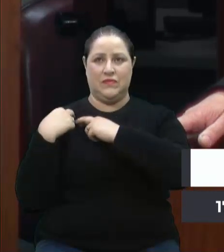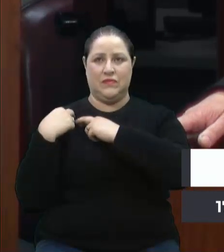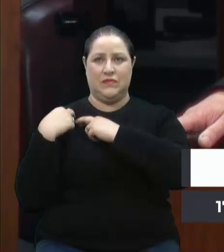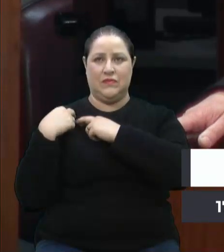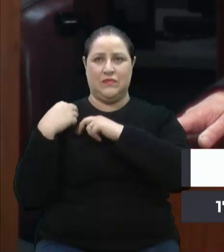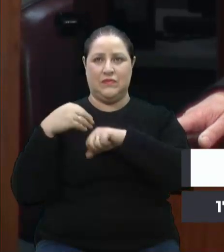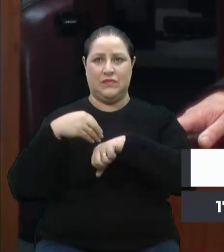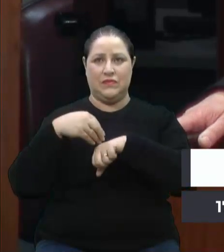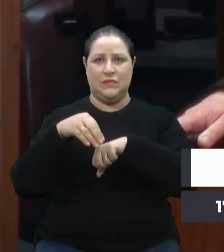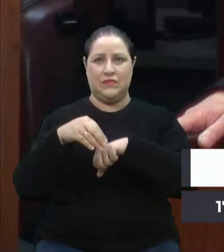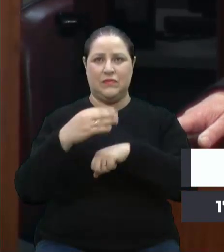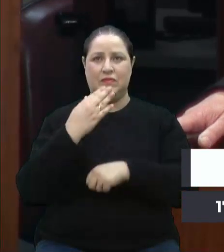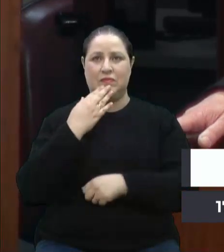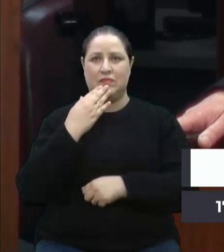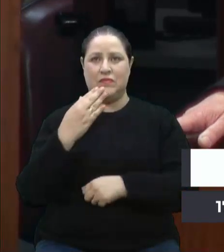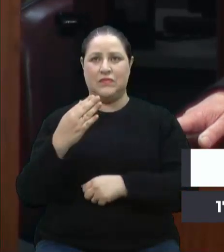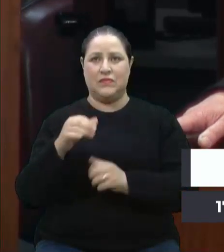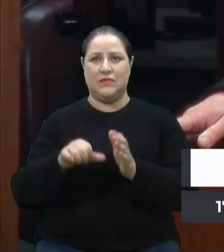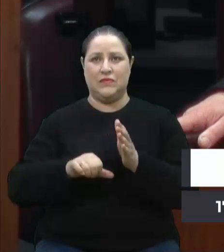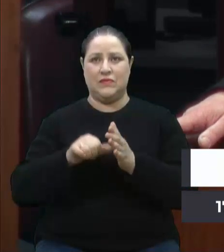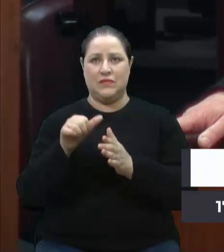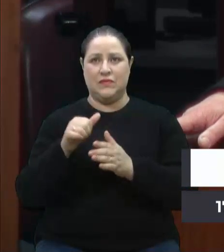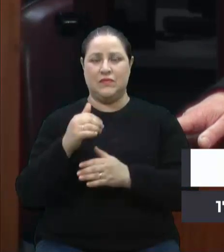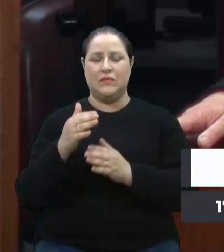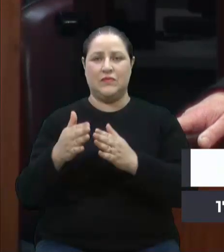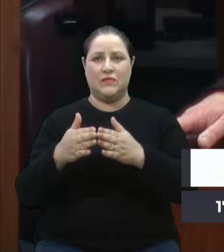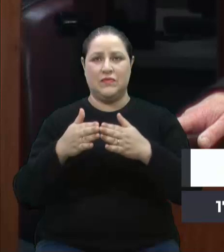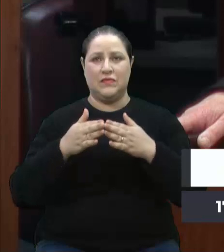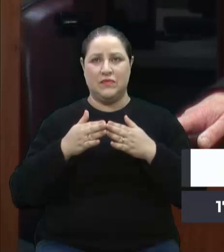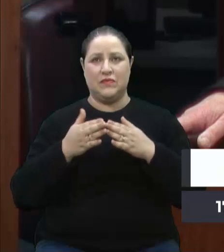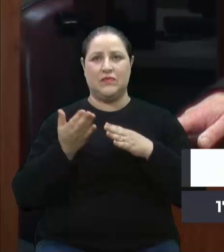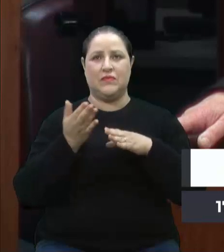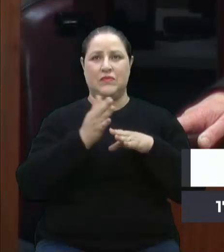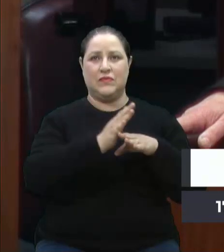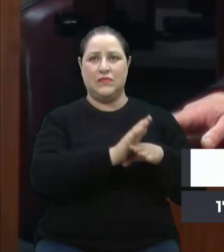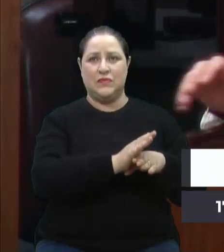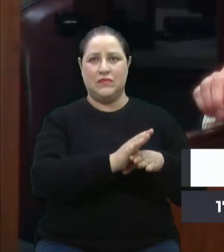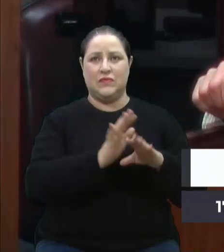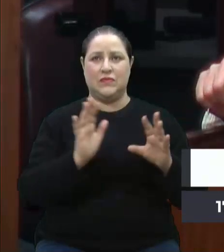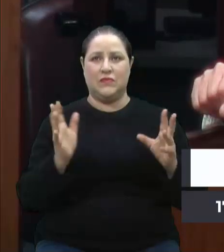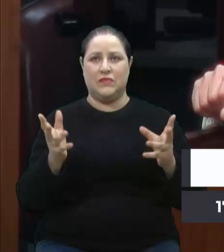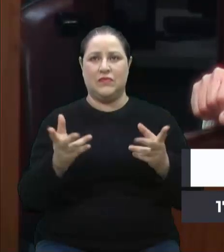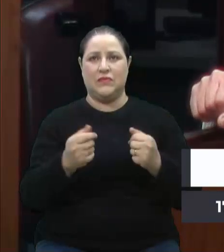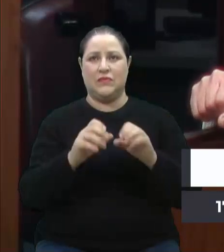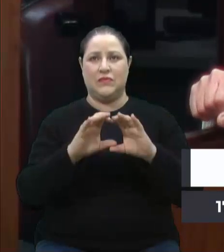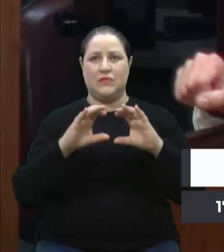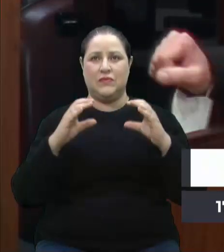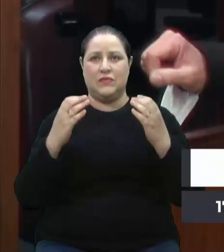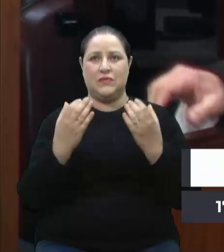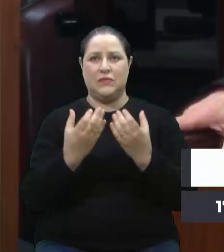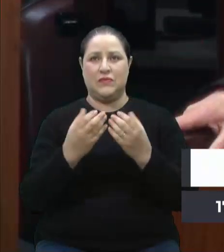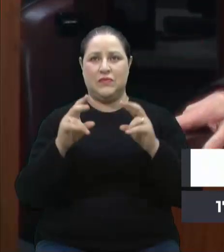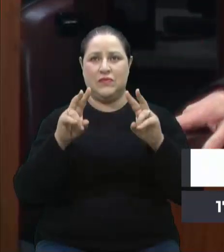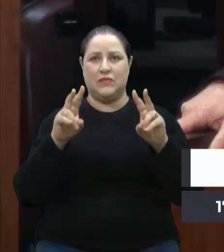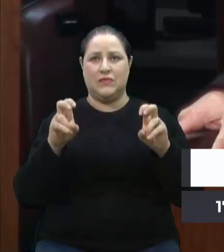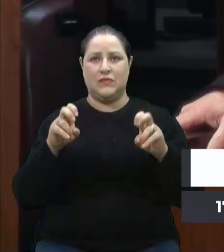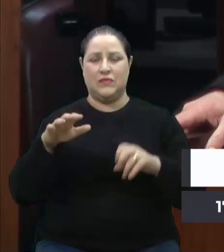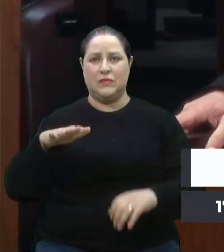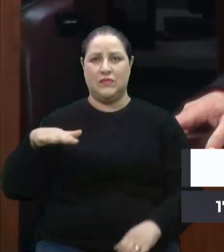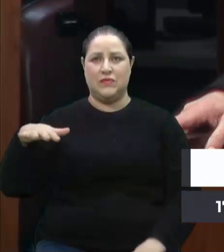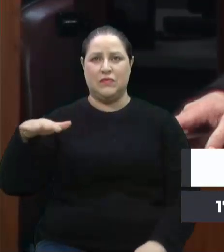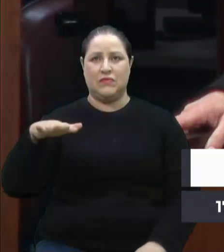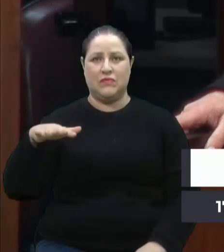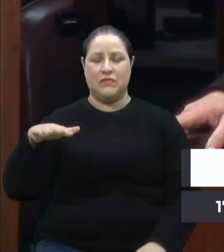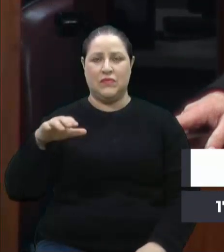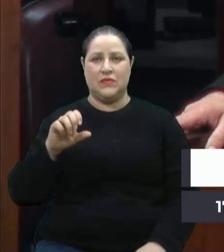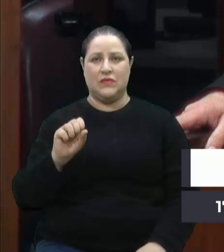é com pedido primeiramente né de auxílio a todos a comunidade o relação à situação da das